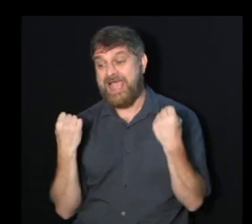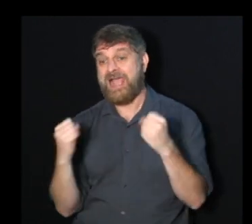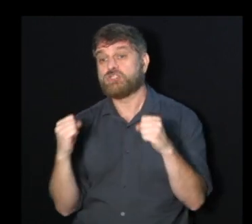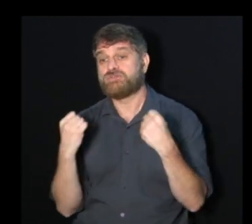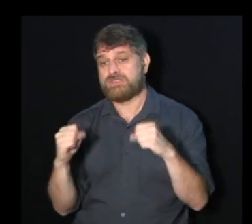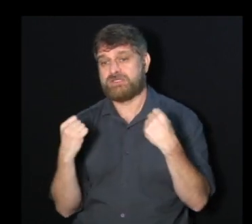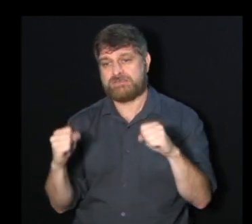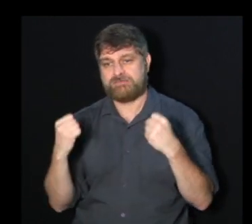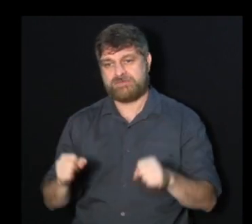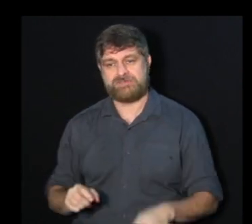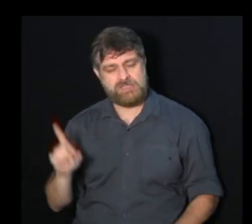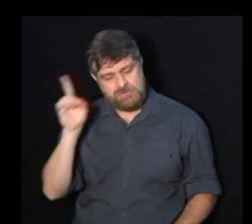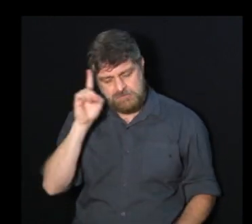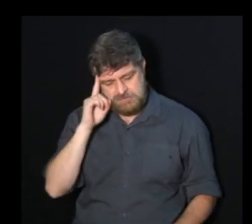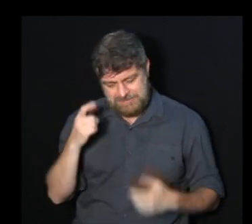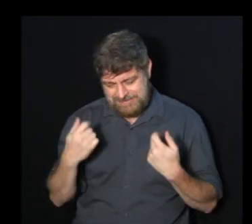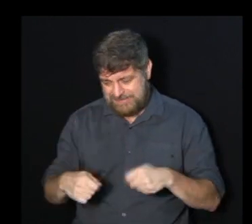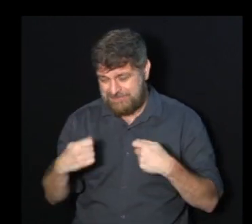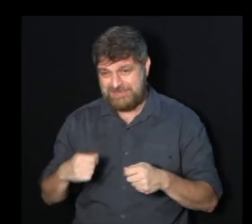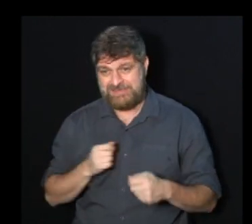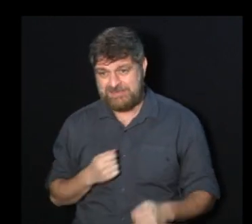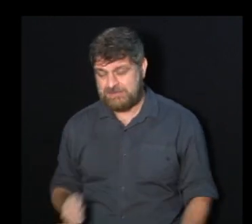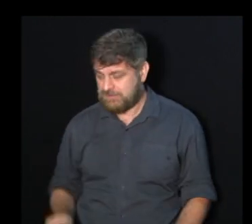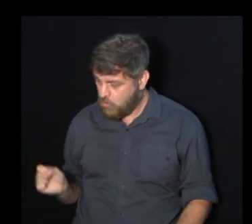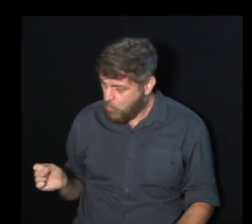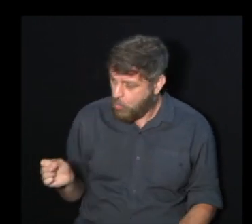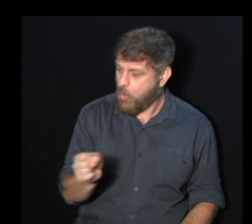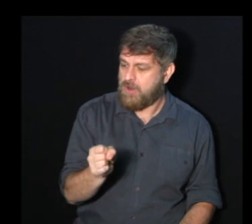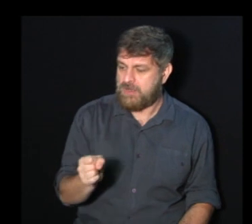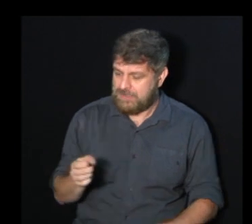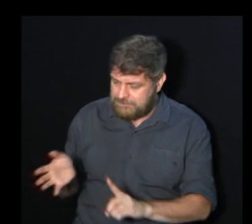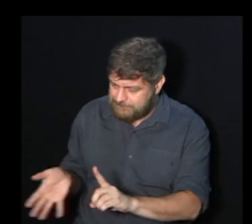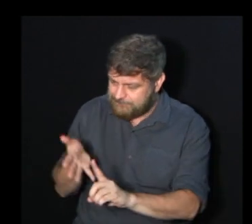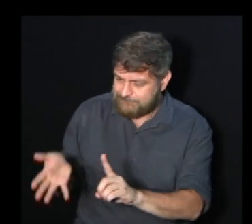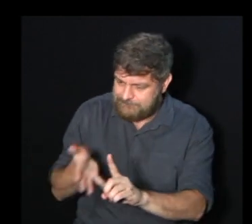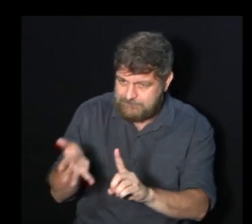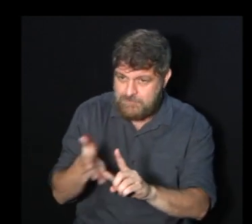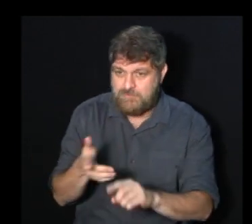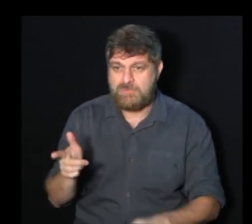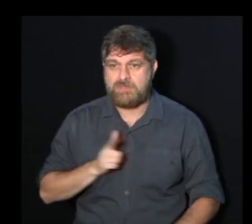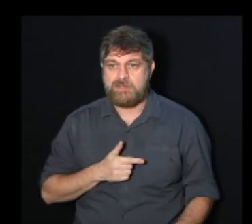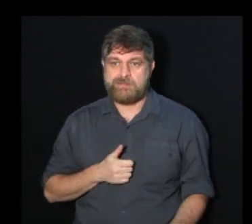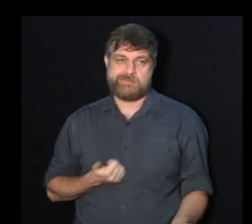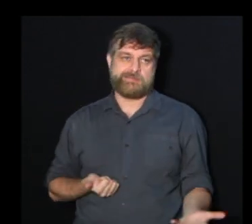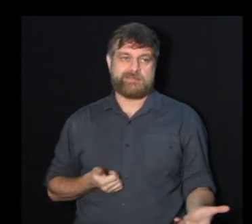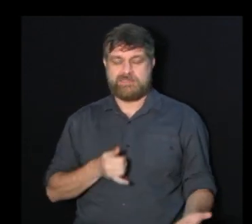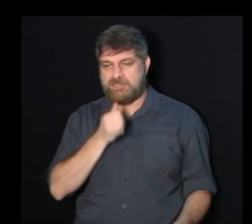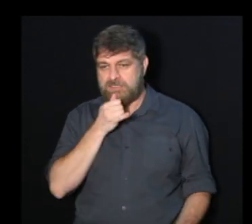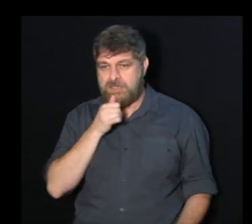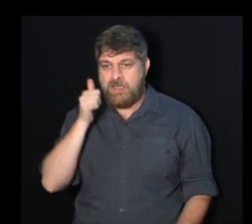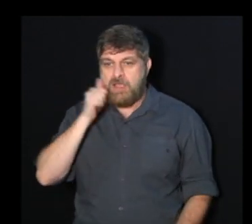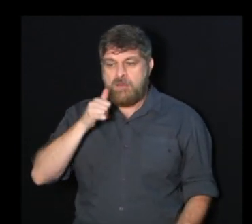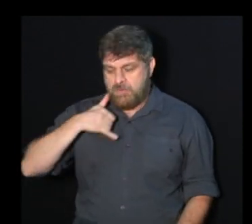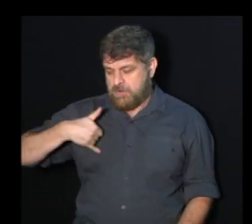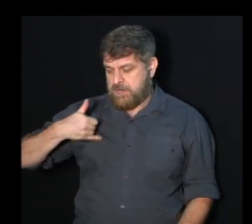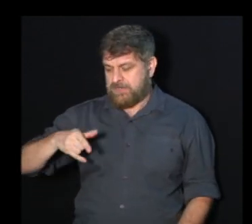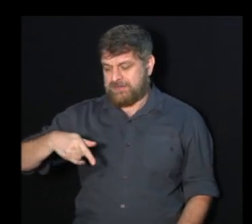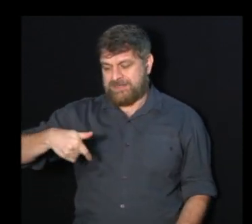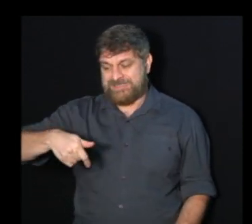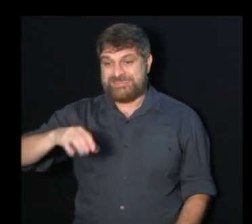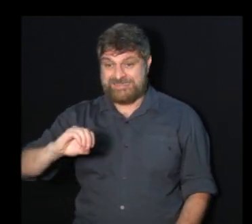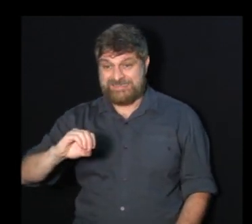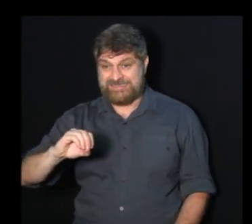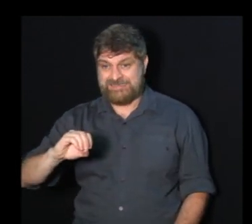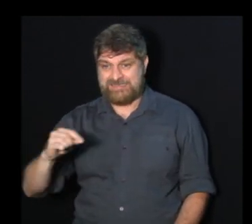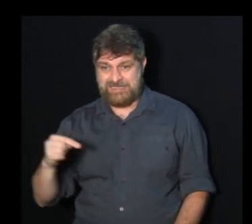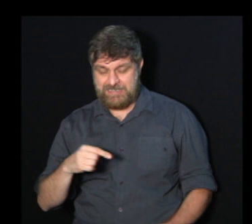física, tá? É difícil, às vezes, introduzir um plano alimentar para uma senhora de, sei lá, 70 anos. Então, assim,